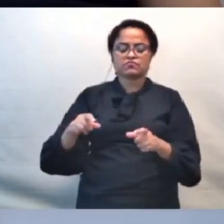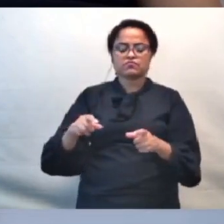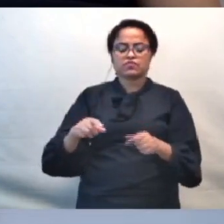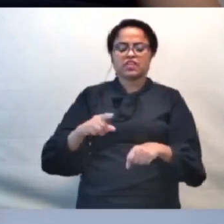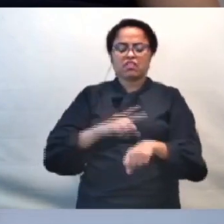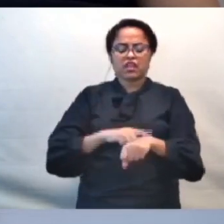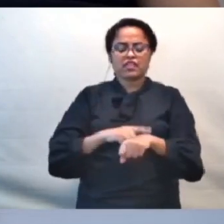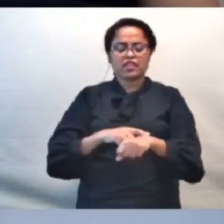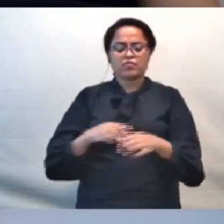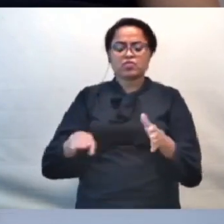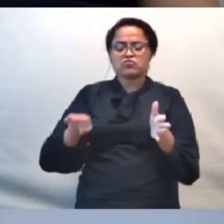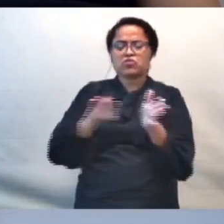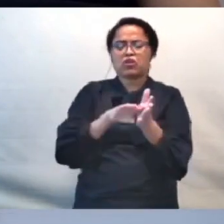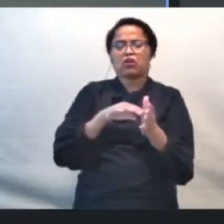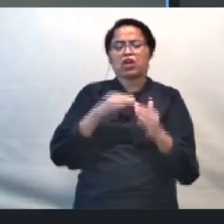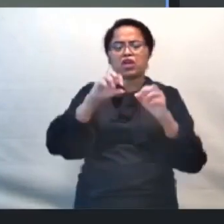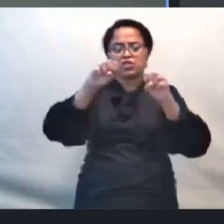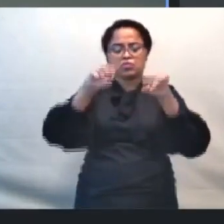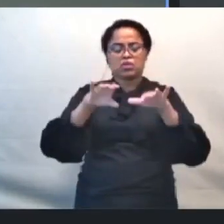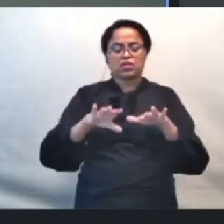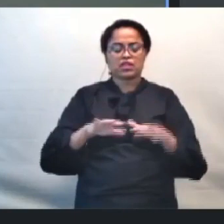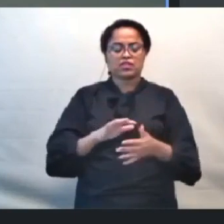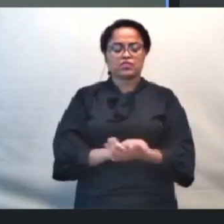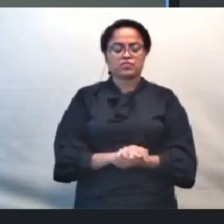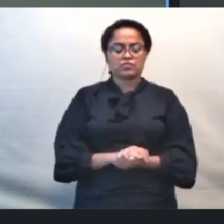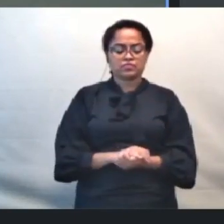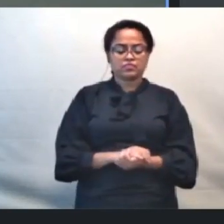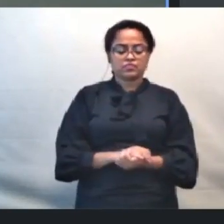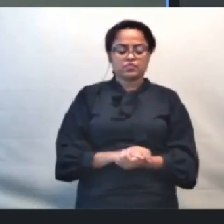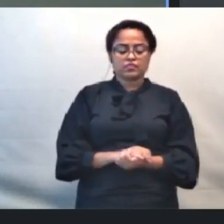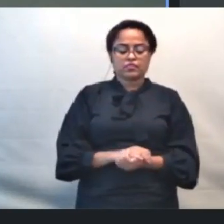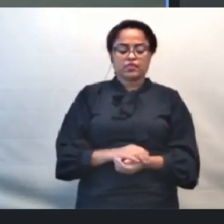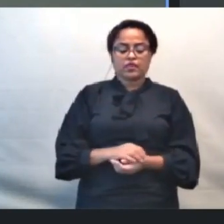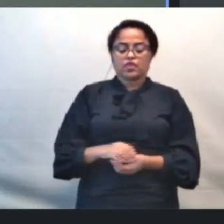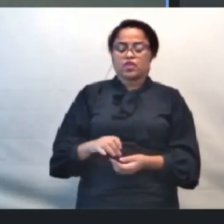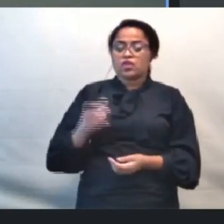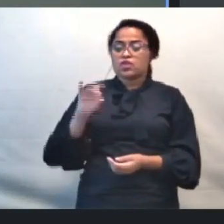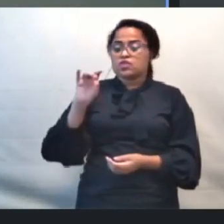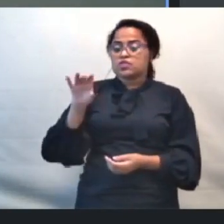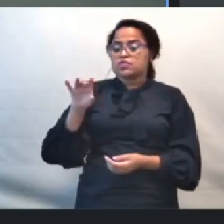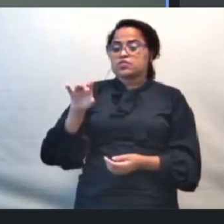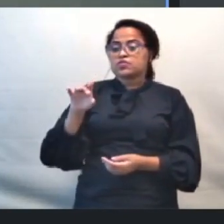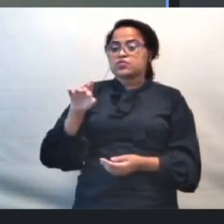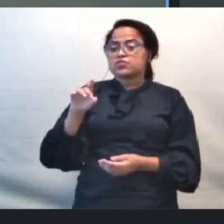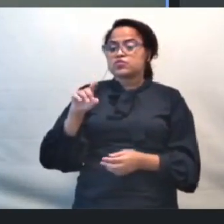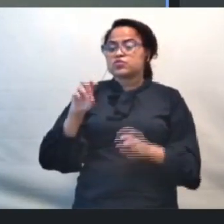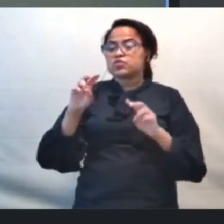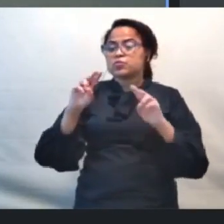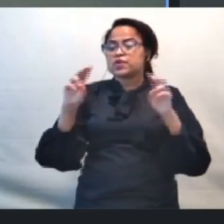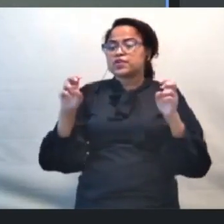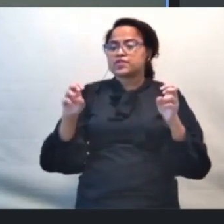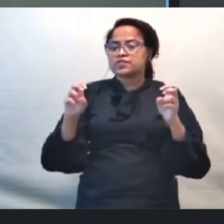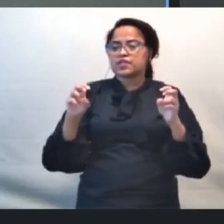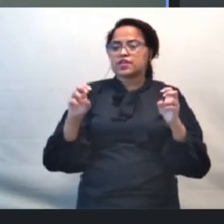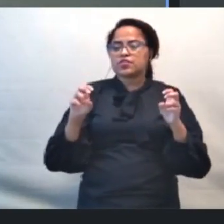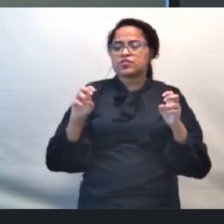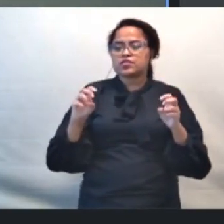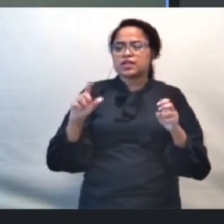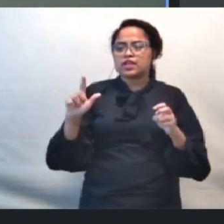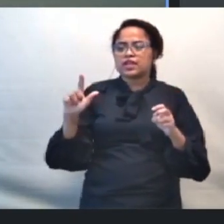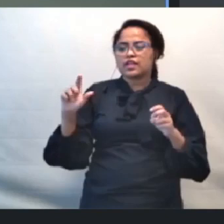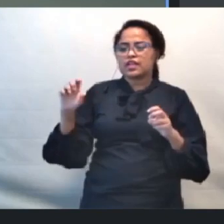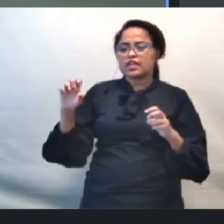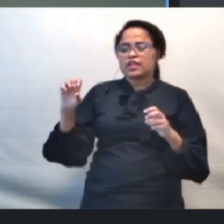Vereador, só uma questão. Nas perguntas da lei, ficou faltando